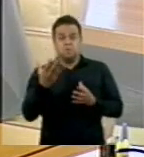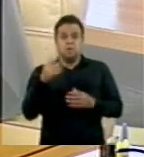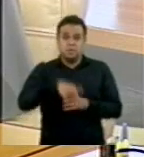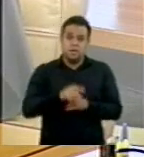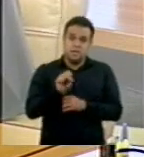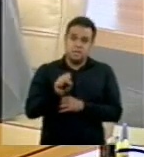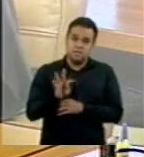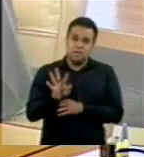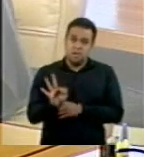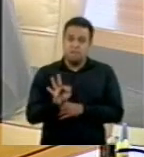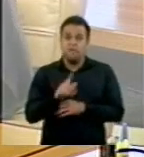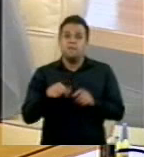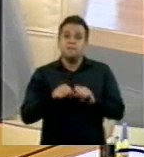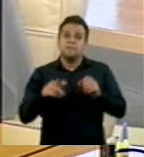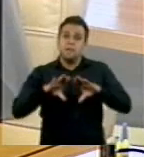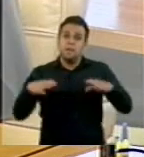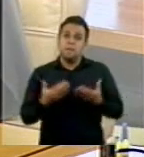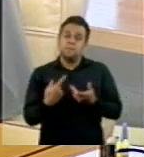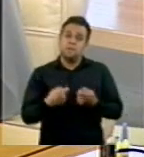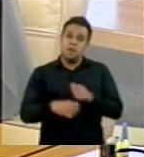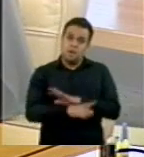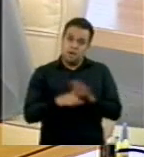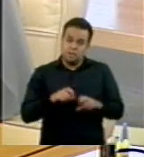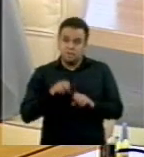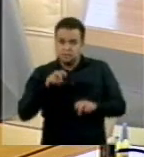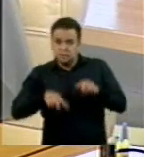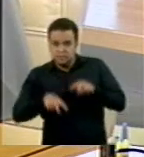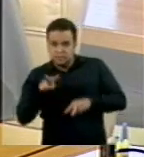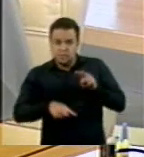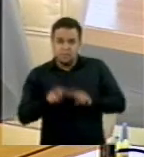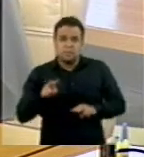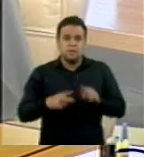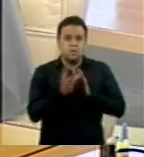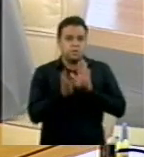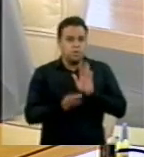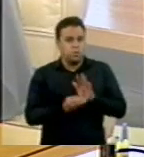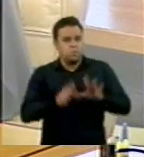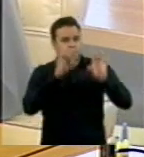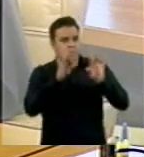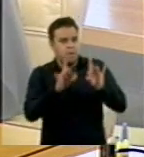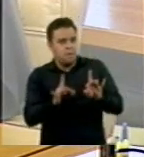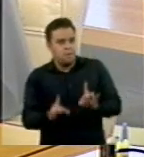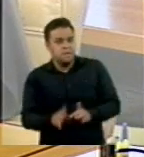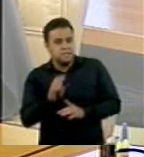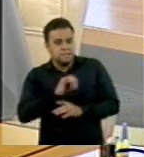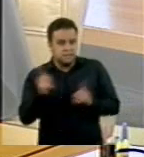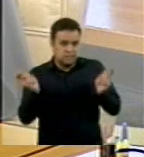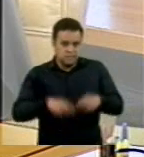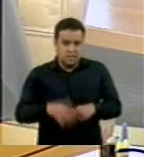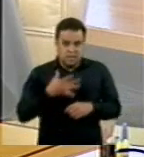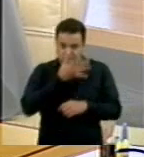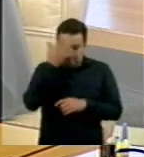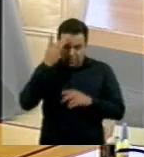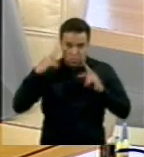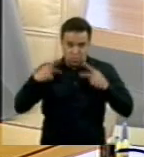passar necessariamente pela análise do conteúdo da dignidade da pessoa humana, do conteúdo dos direitos